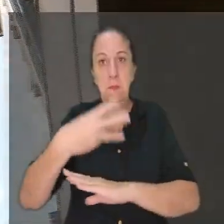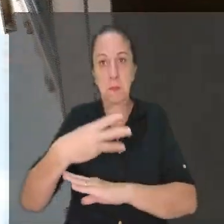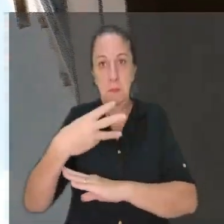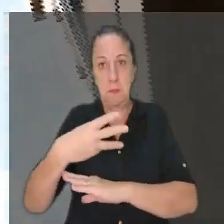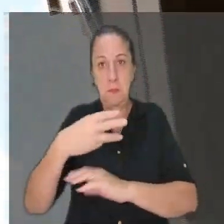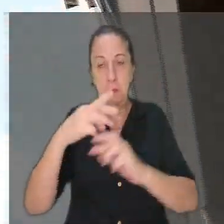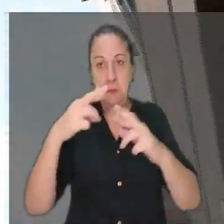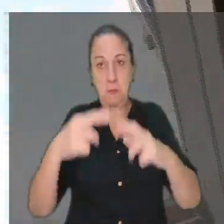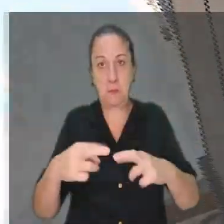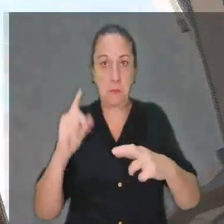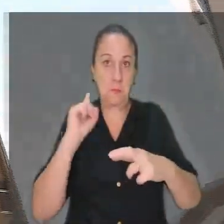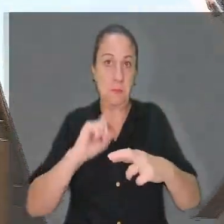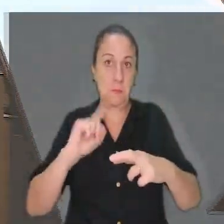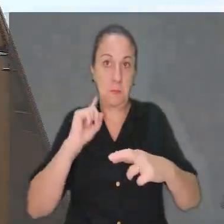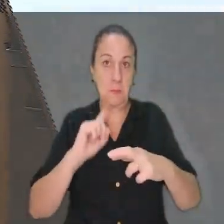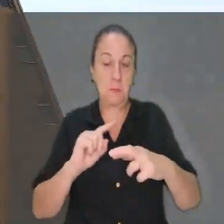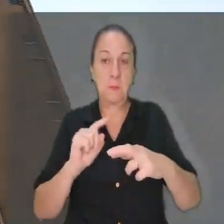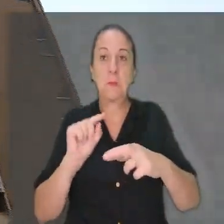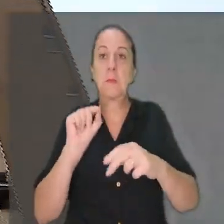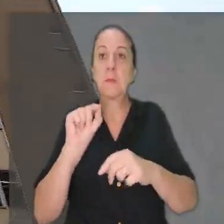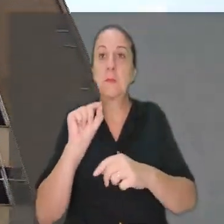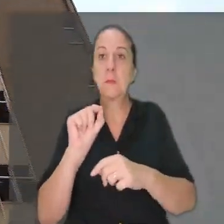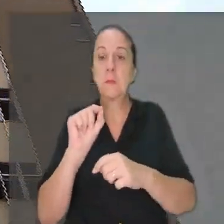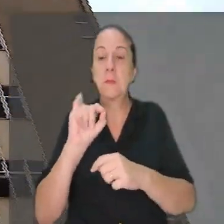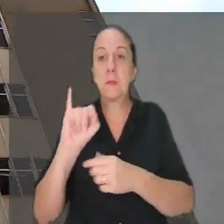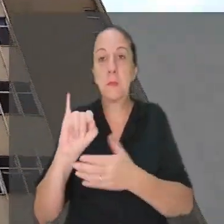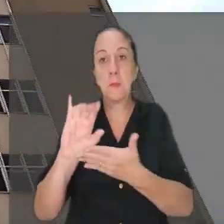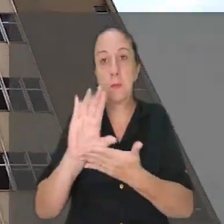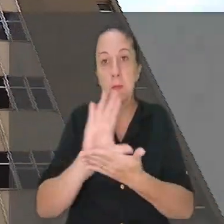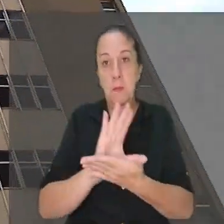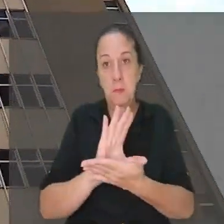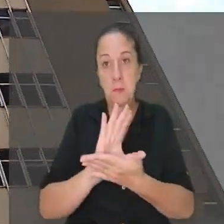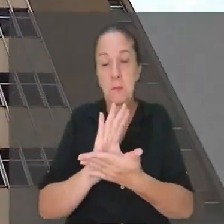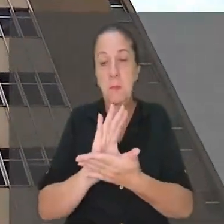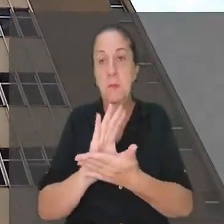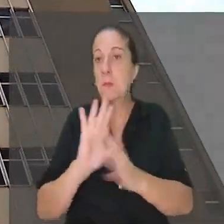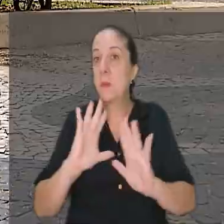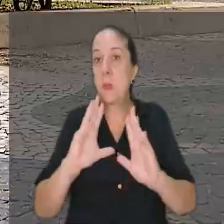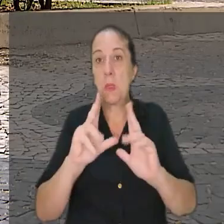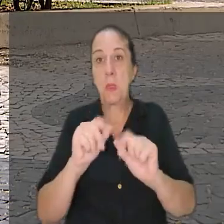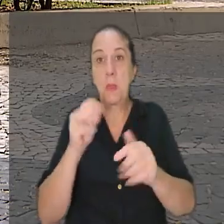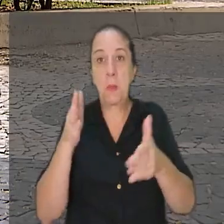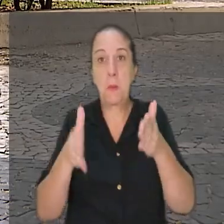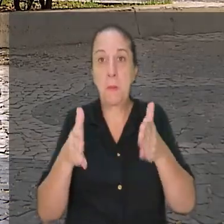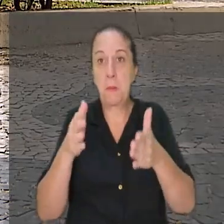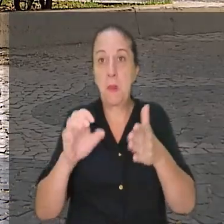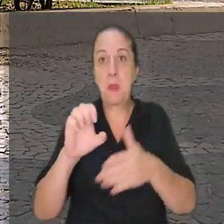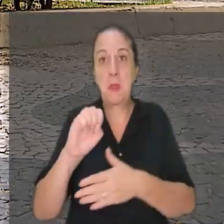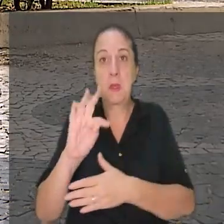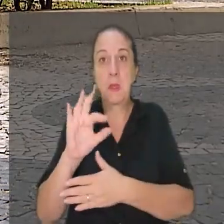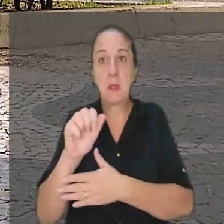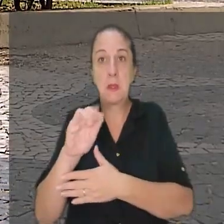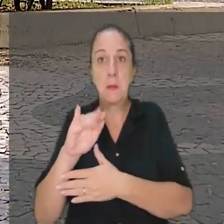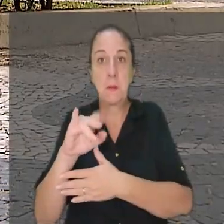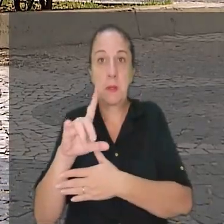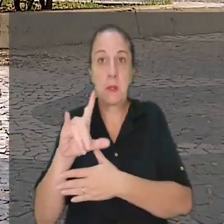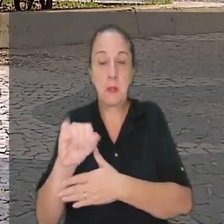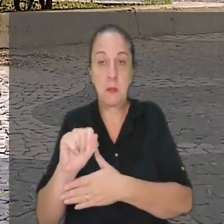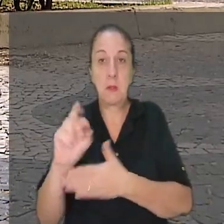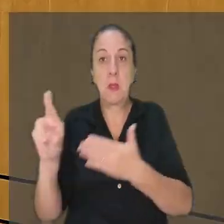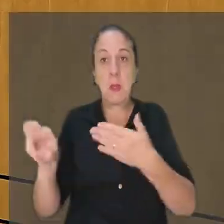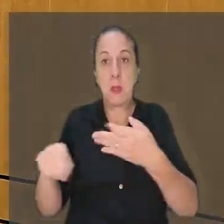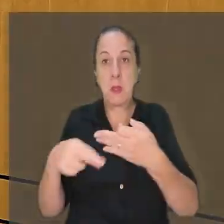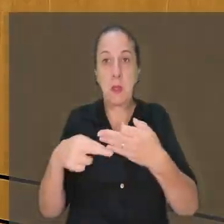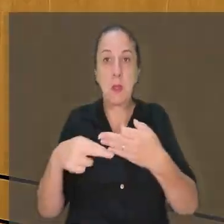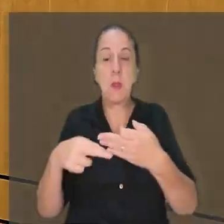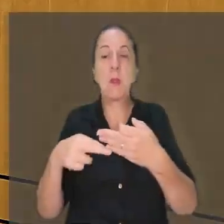Trabalho da Terceira Região em Minas Gerais converteu a reintegração em indenização equivalente a todo o período de estabilidade.